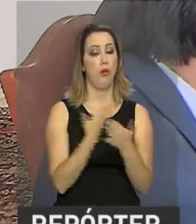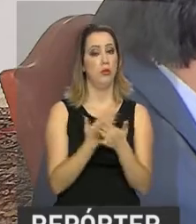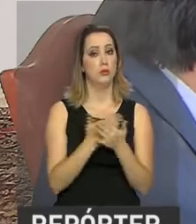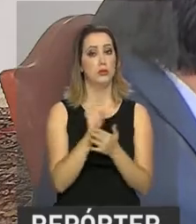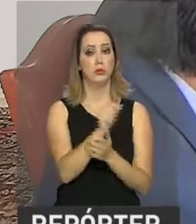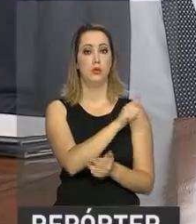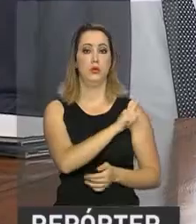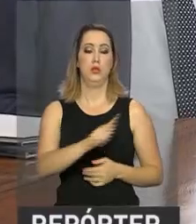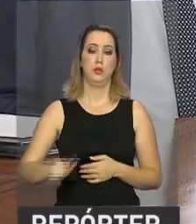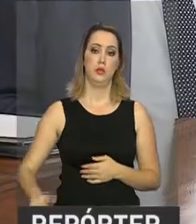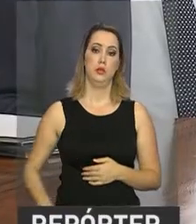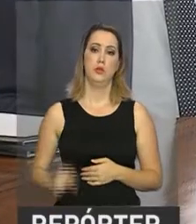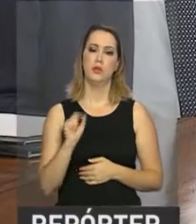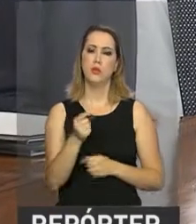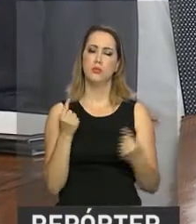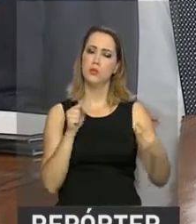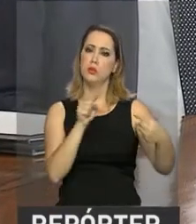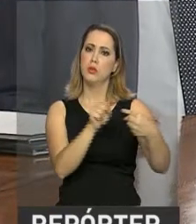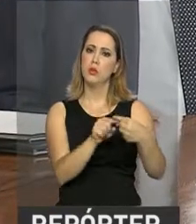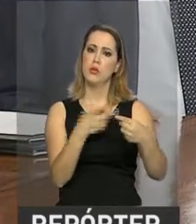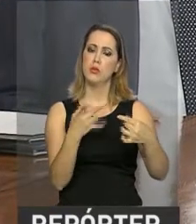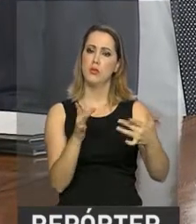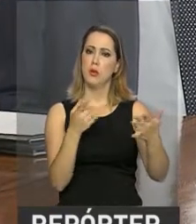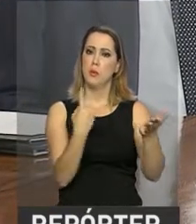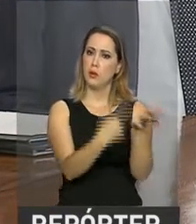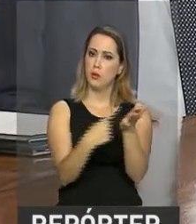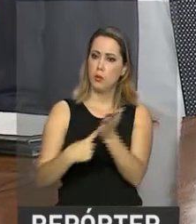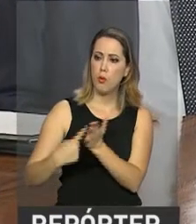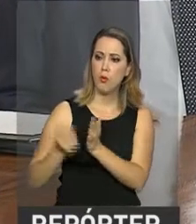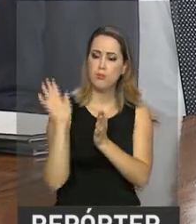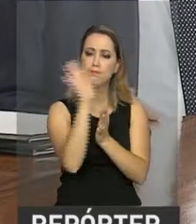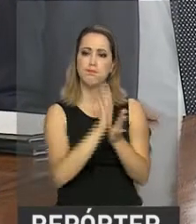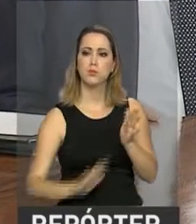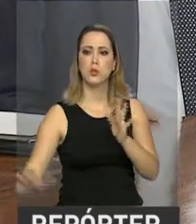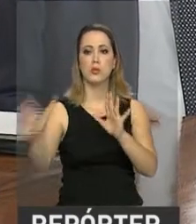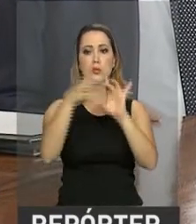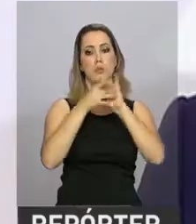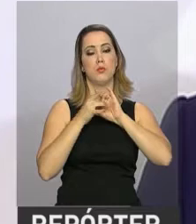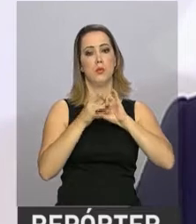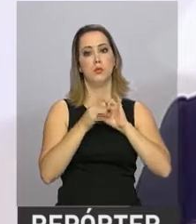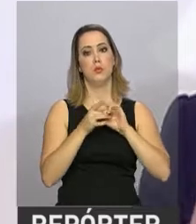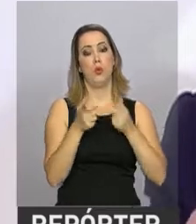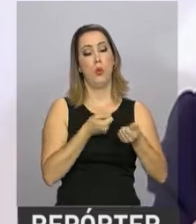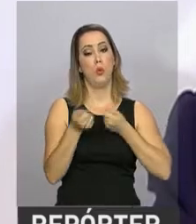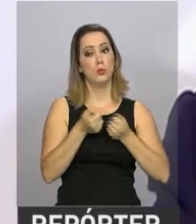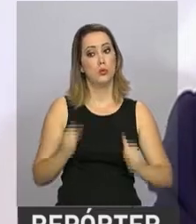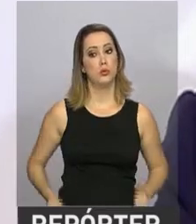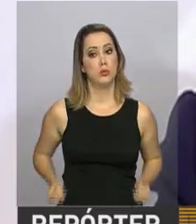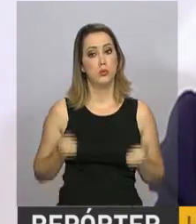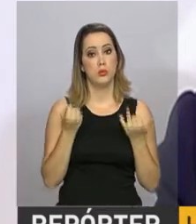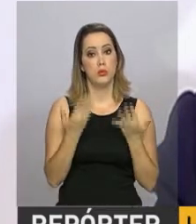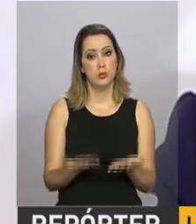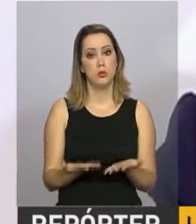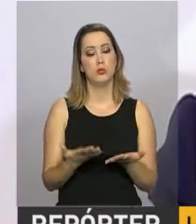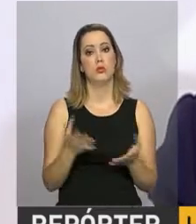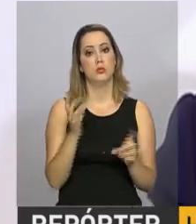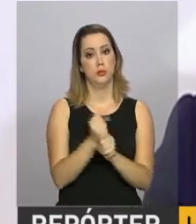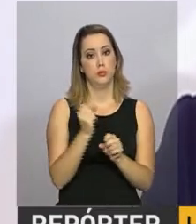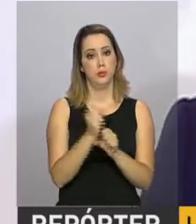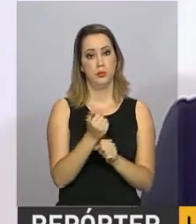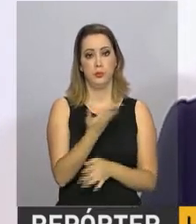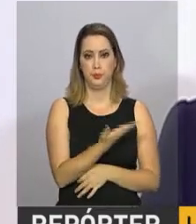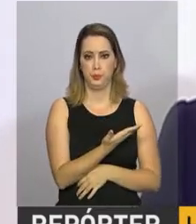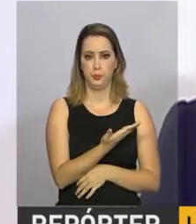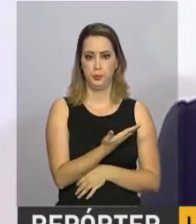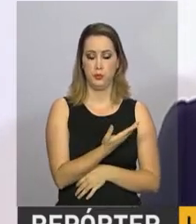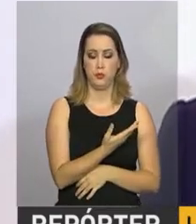dos governadores. A meta é fechar um pacto nacional para o equilíbrio das contas públicas. O importante é que os estados estão